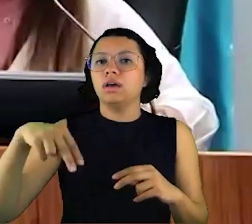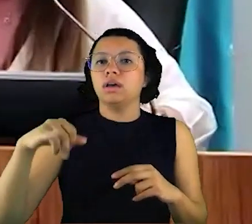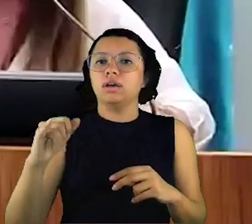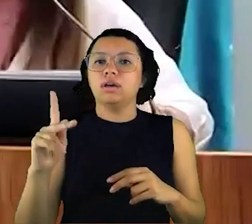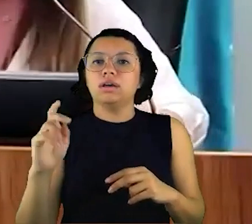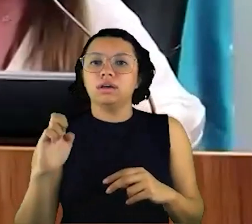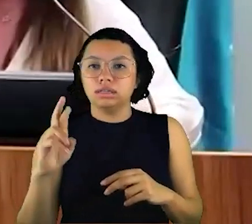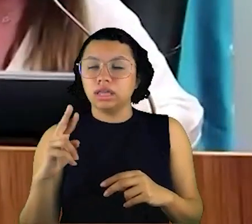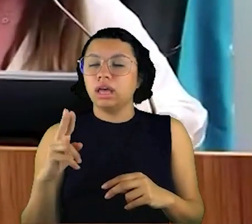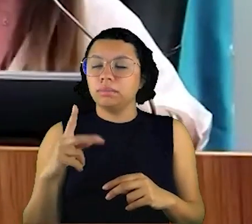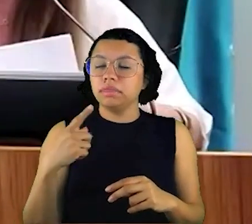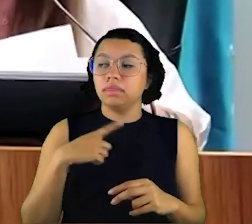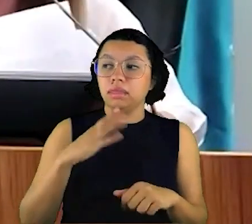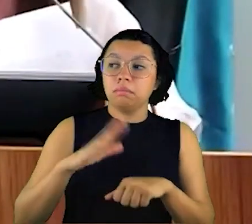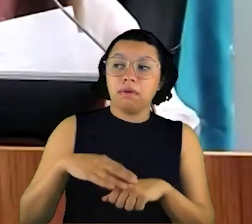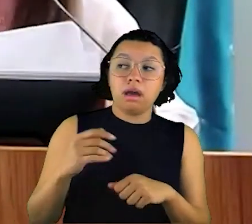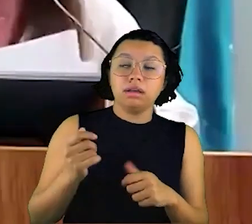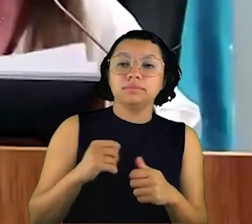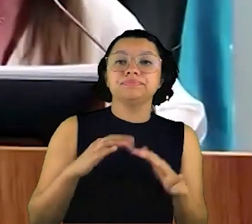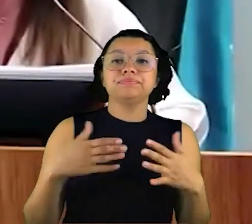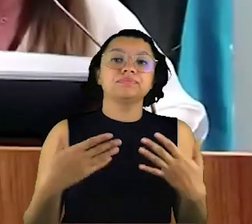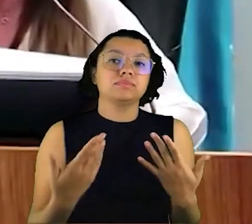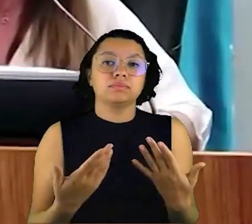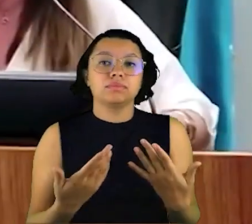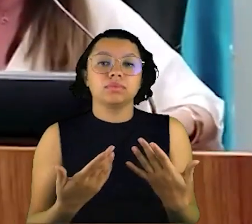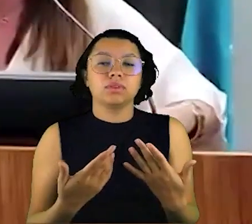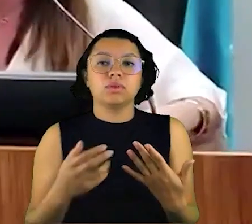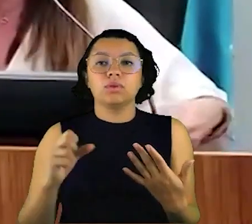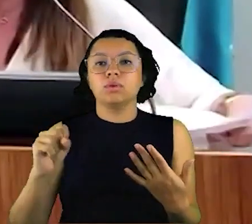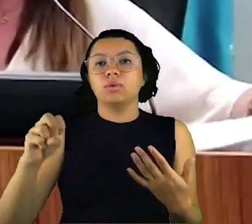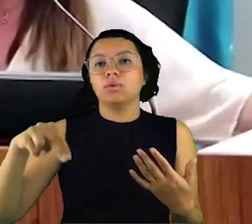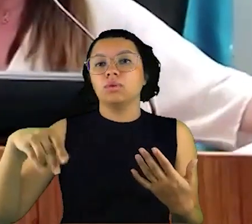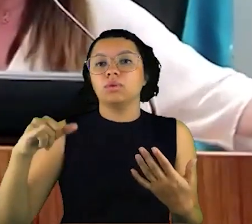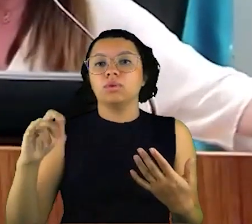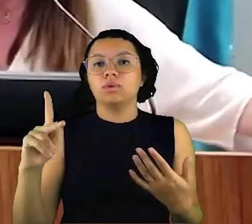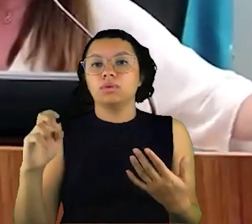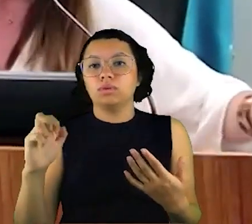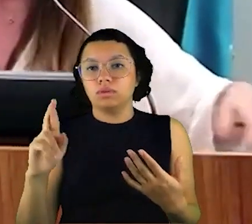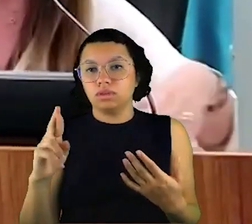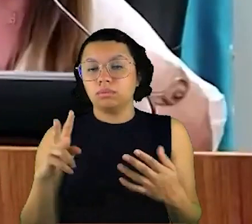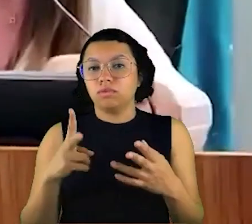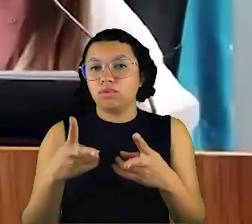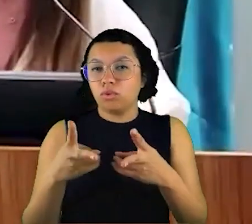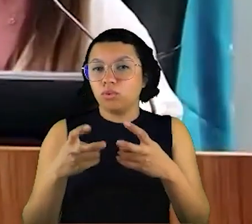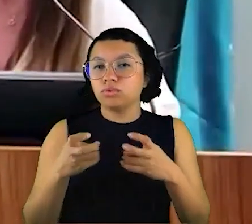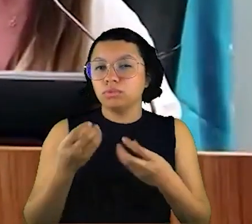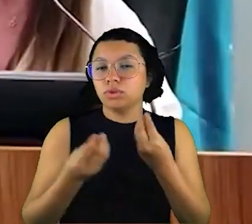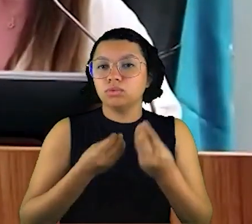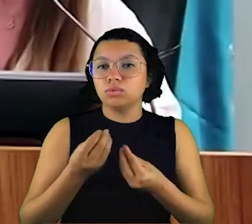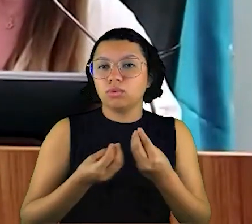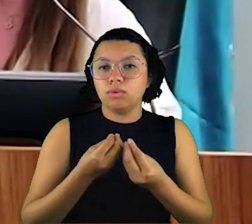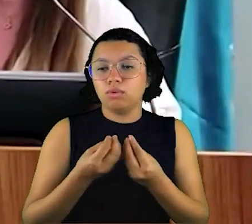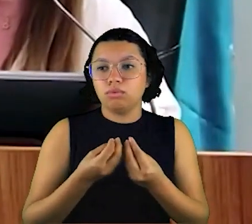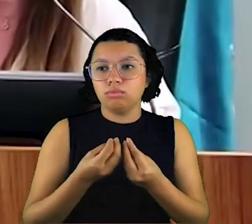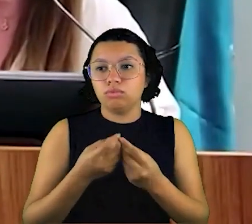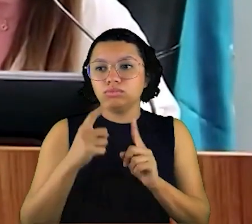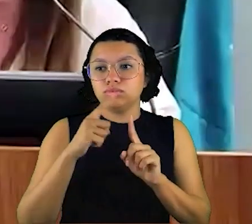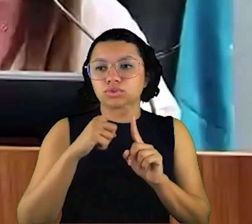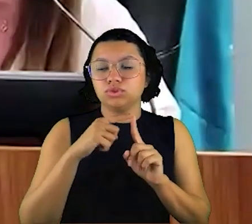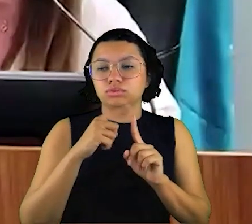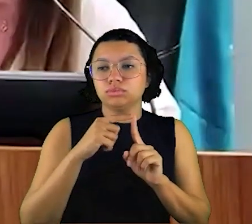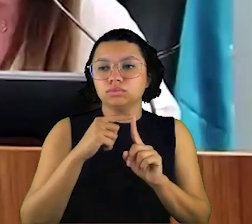até. A questão, meus caros, assim, o sniper ele foi concebido